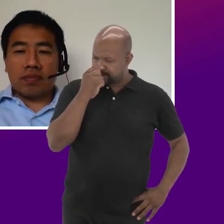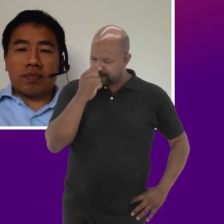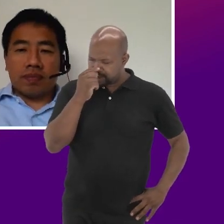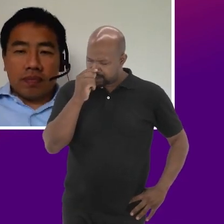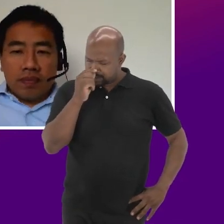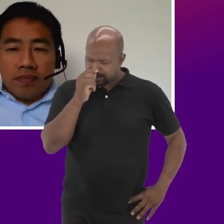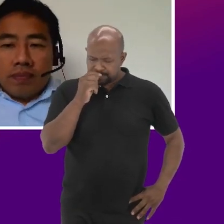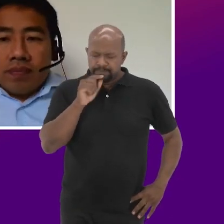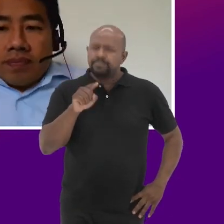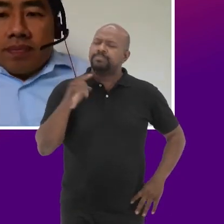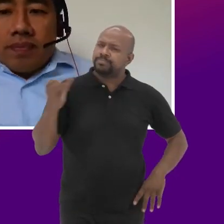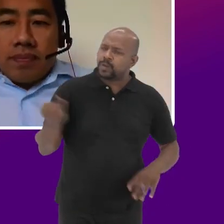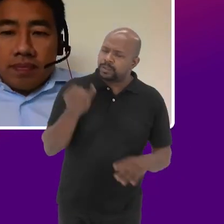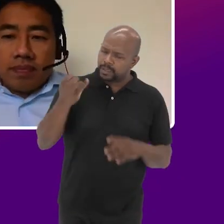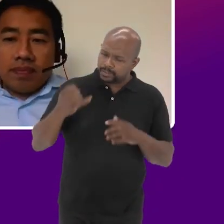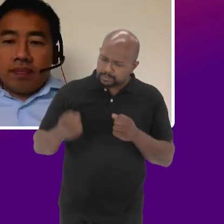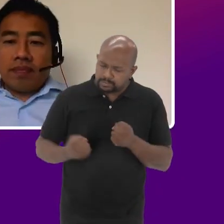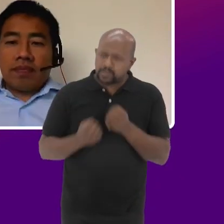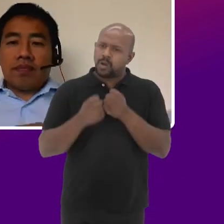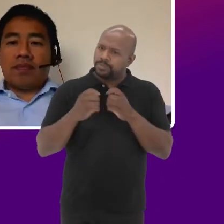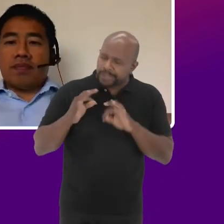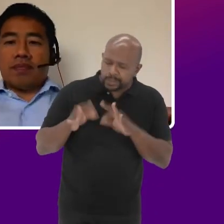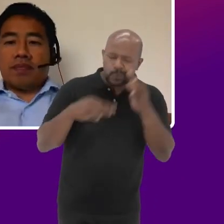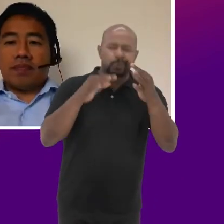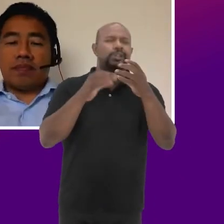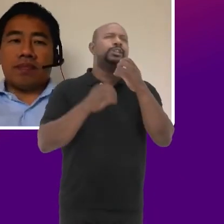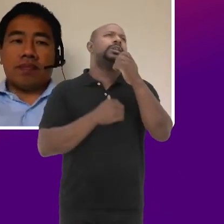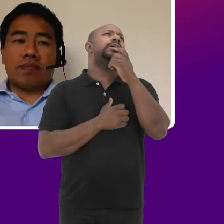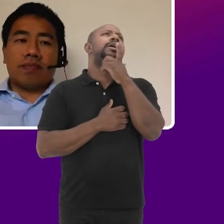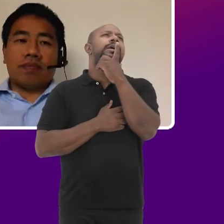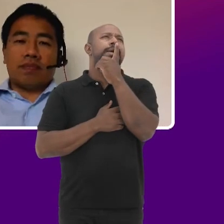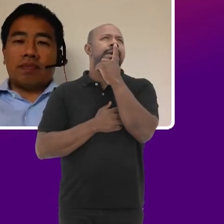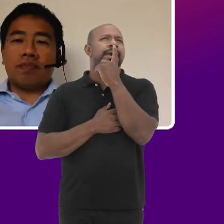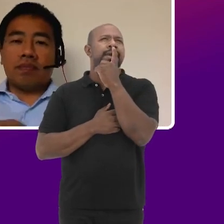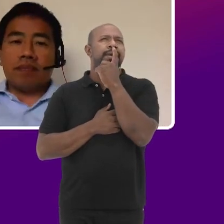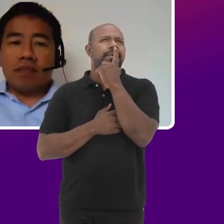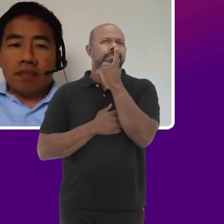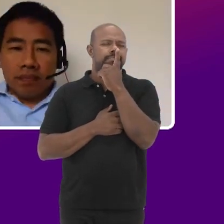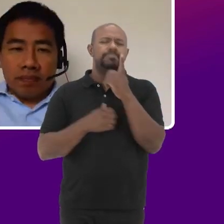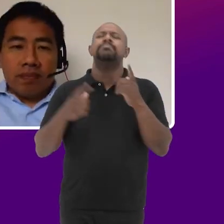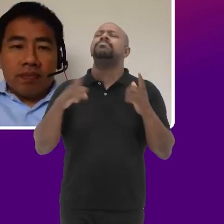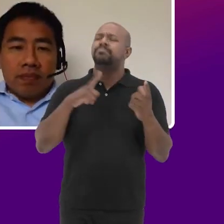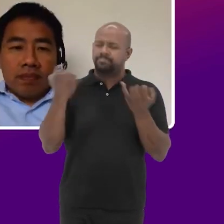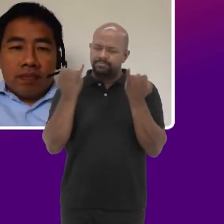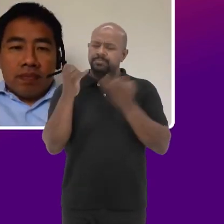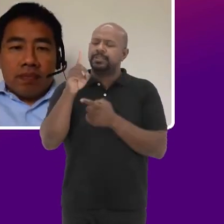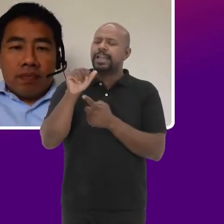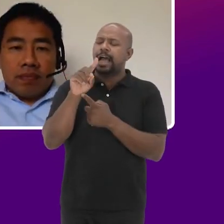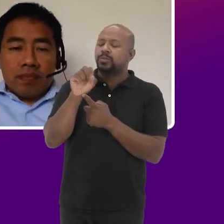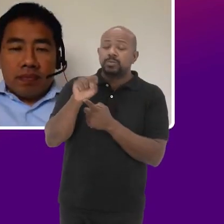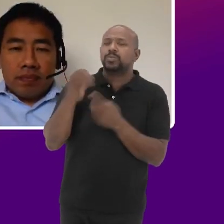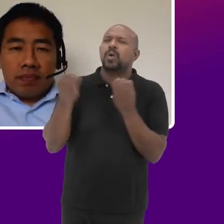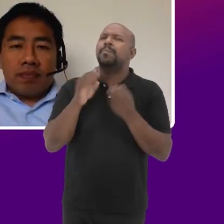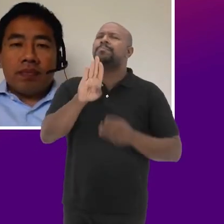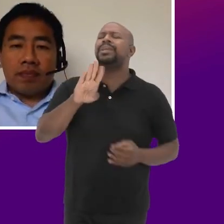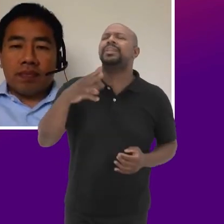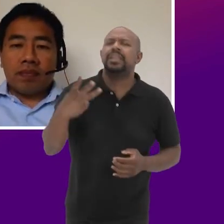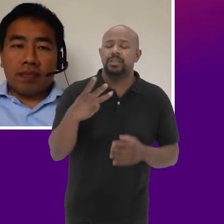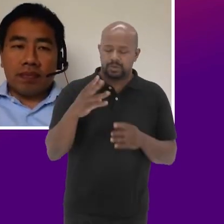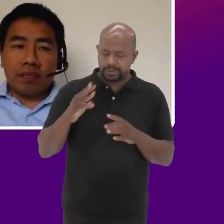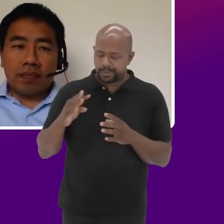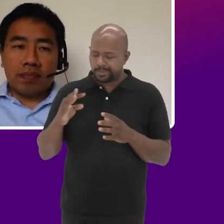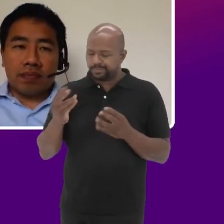né? Sendo um agente importante ali como tecnologia, como detentora de dados, né? E como a B3